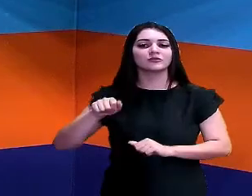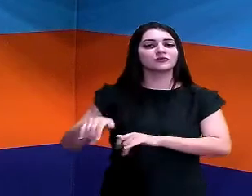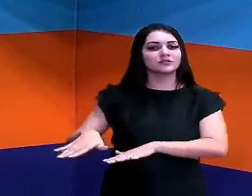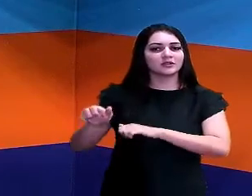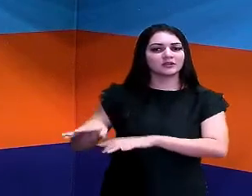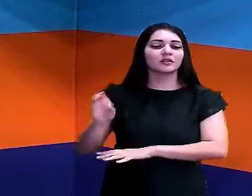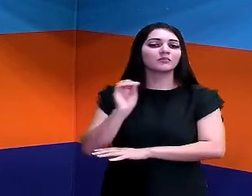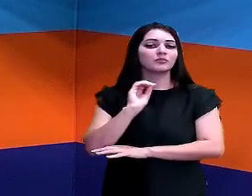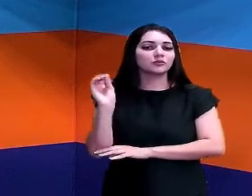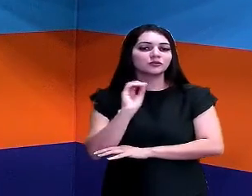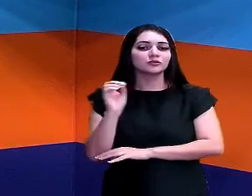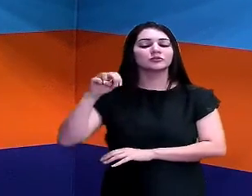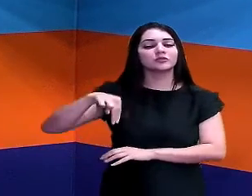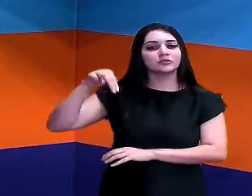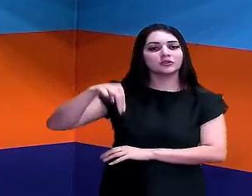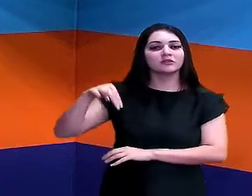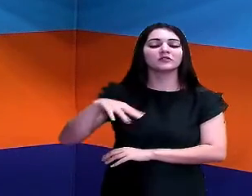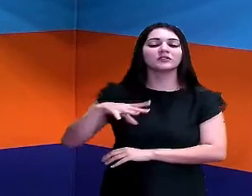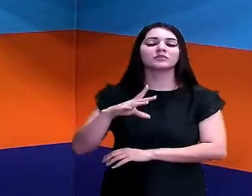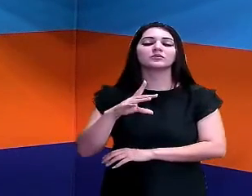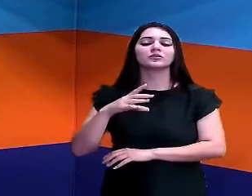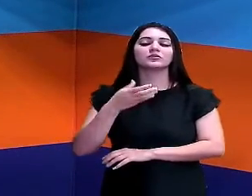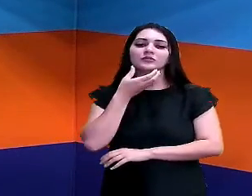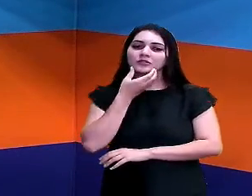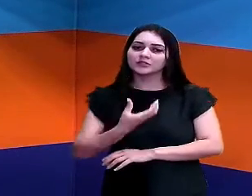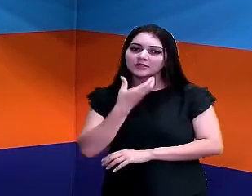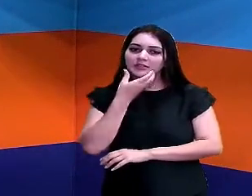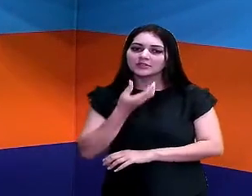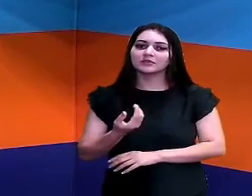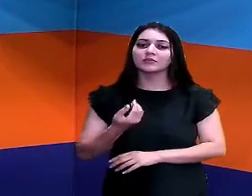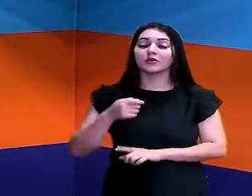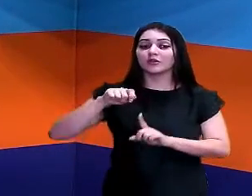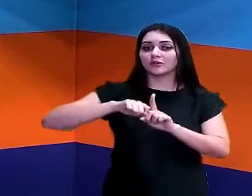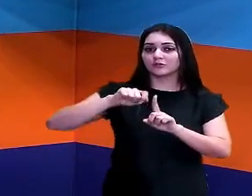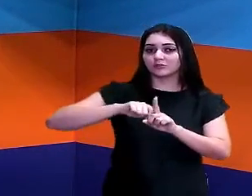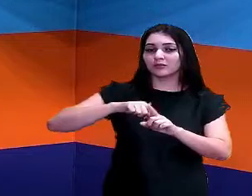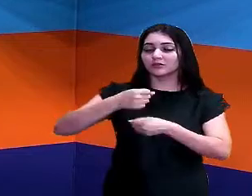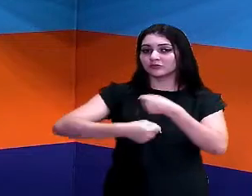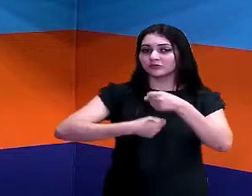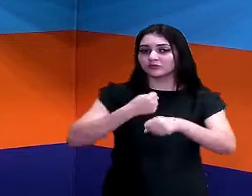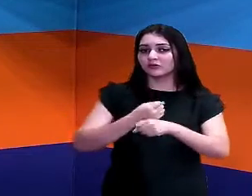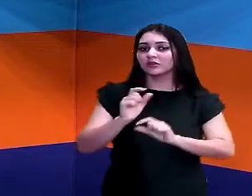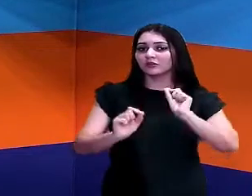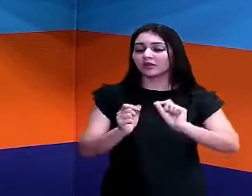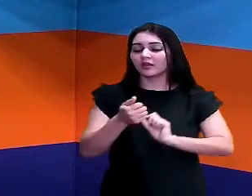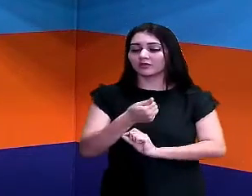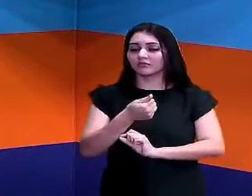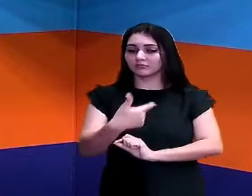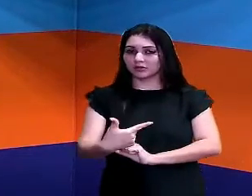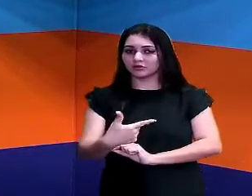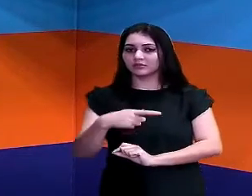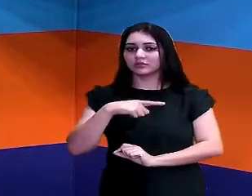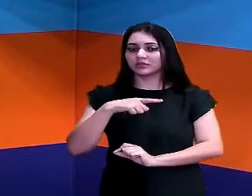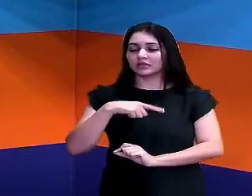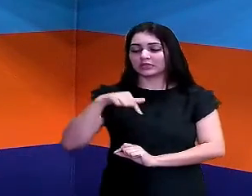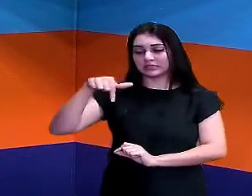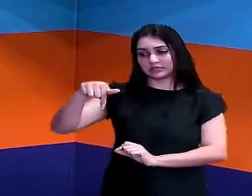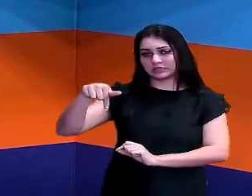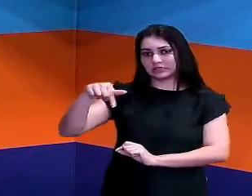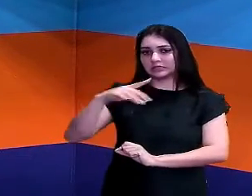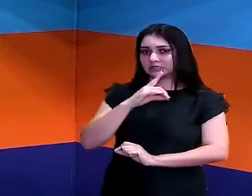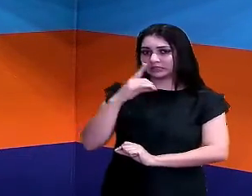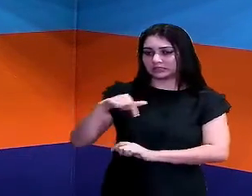setembro, outubro, novembro e dezembro. E os meses do ano são 12. Então, eu tenho 7